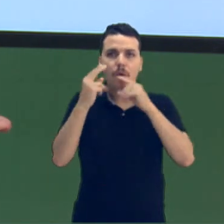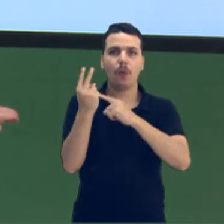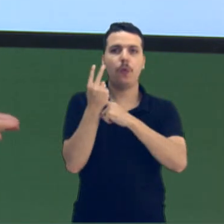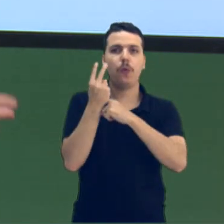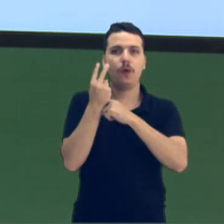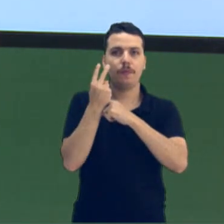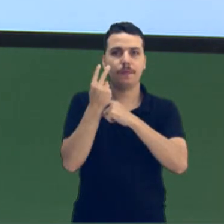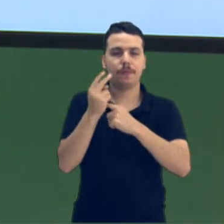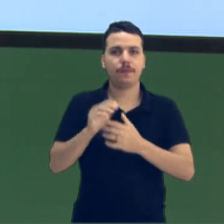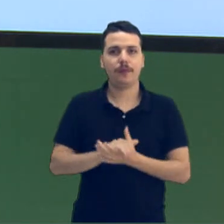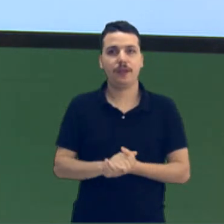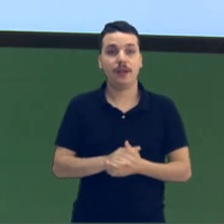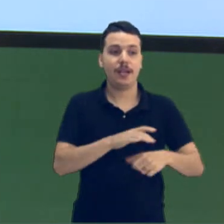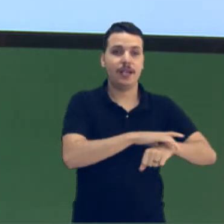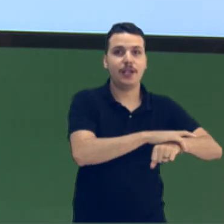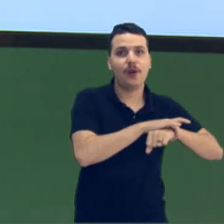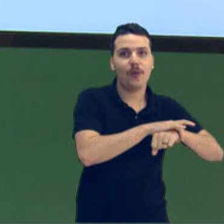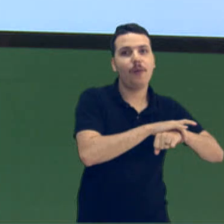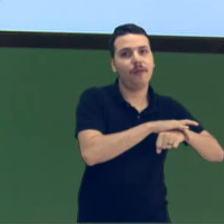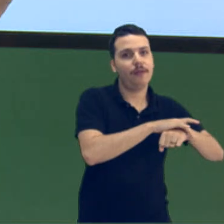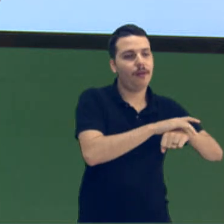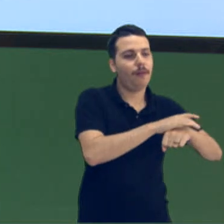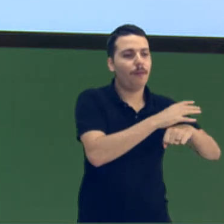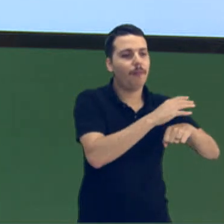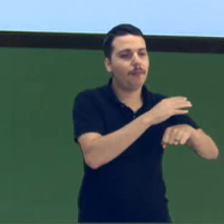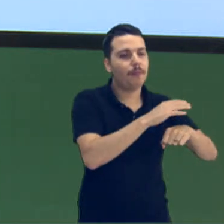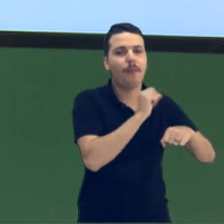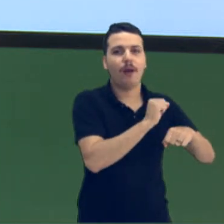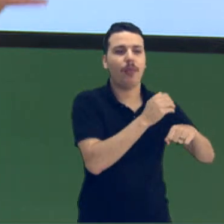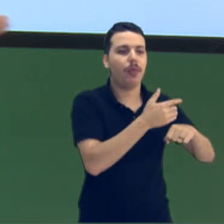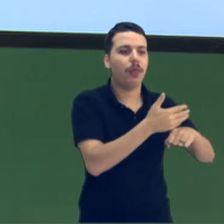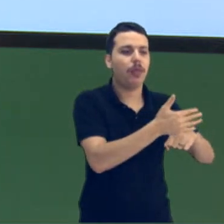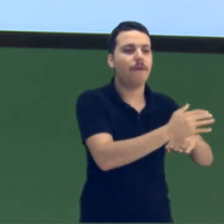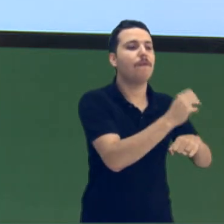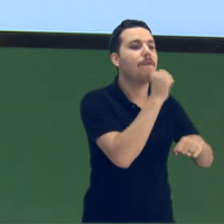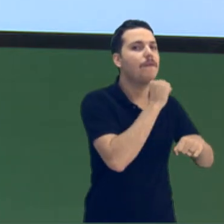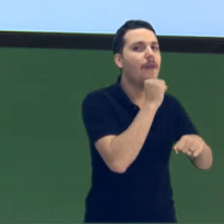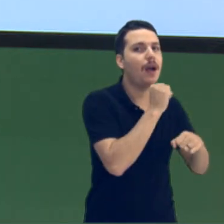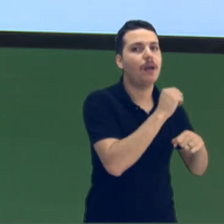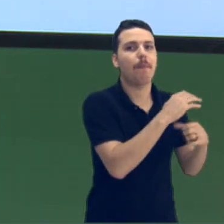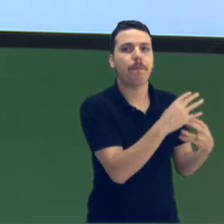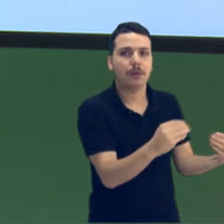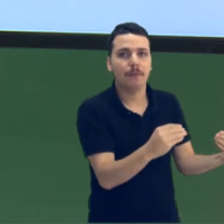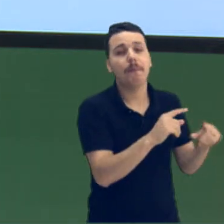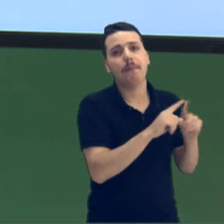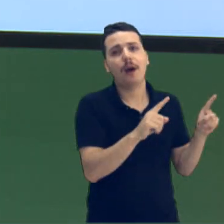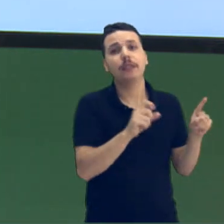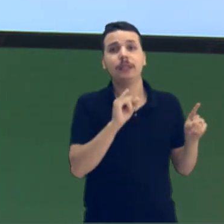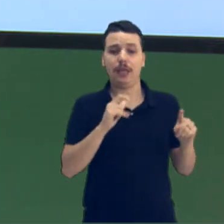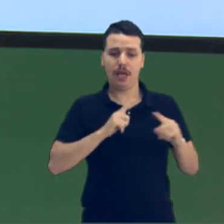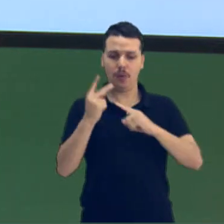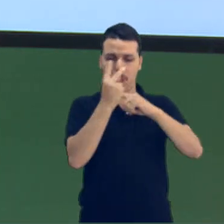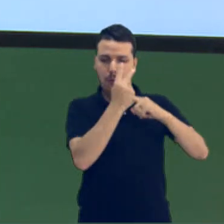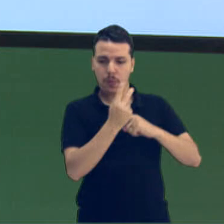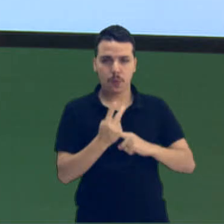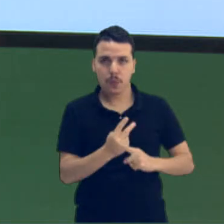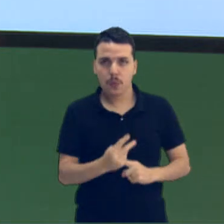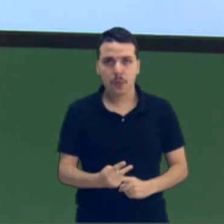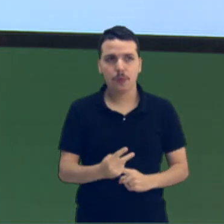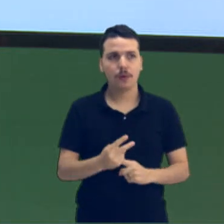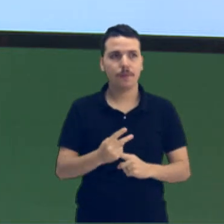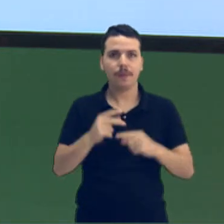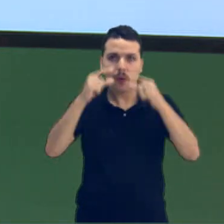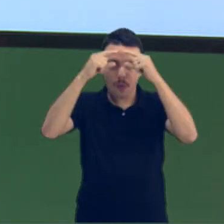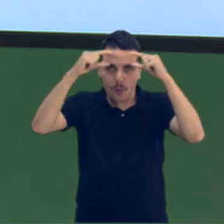seguro morreu de velho, né? Se puder ter esses equipamentos, né? A faixa, como no tênis de campo, né?